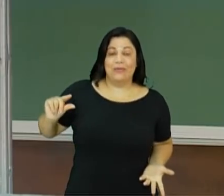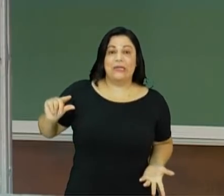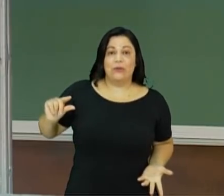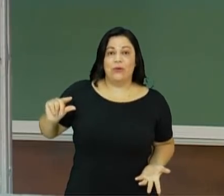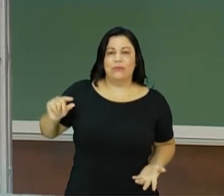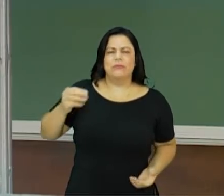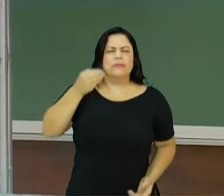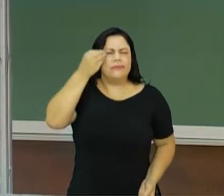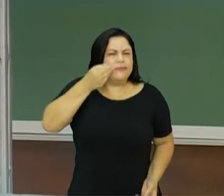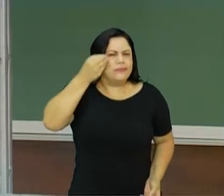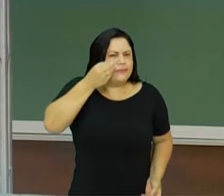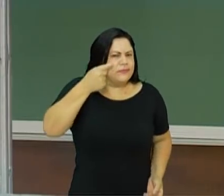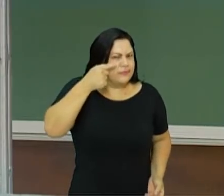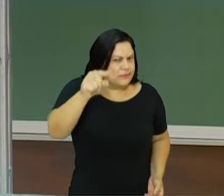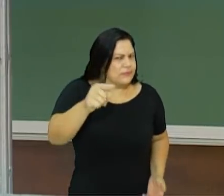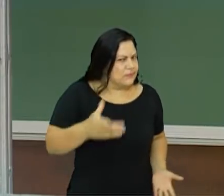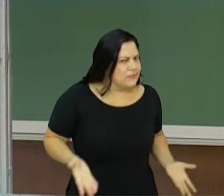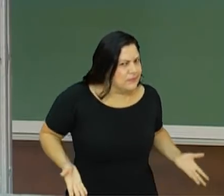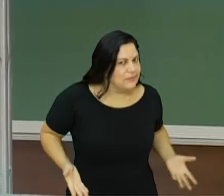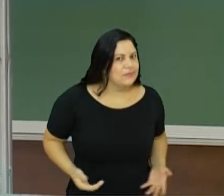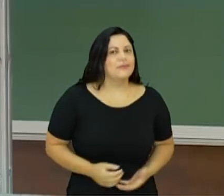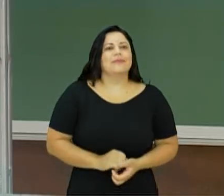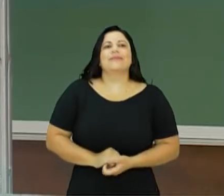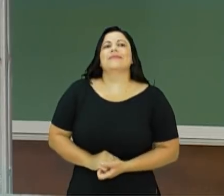faça experiência, né? Vamos ver se dá certo.